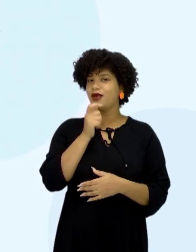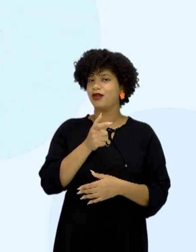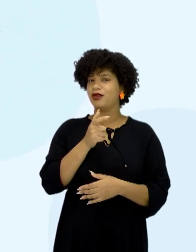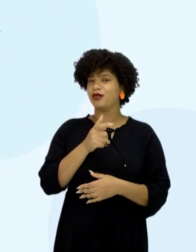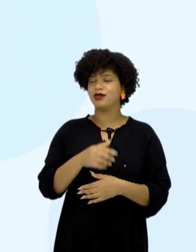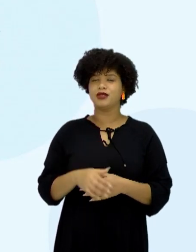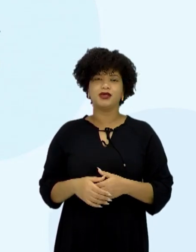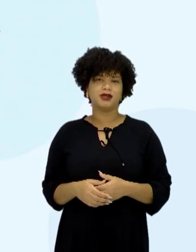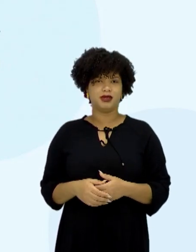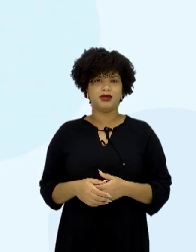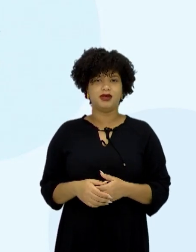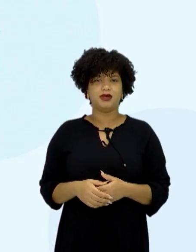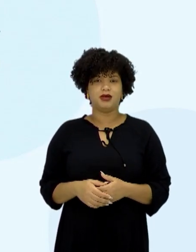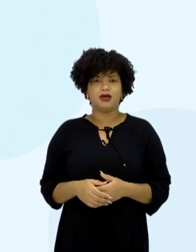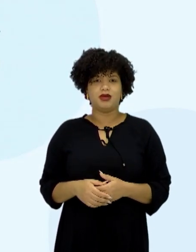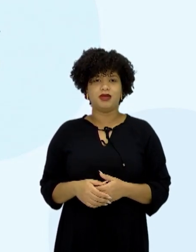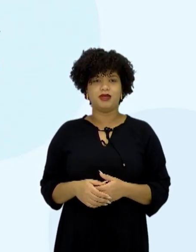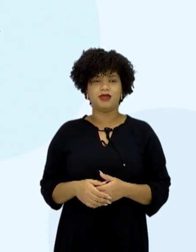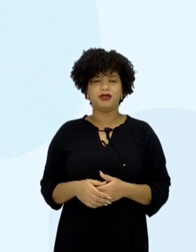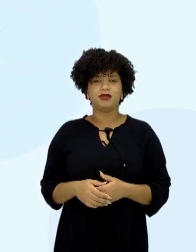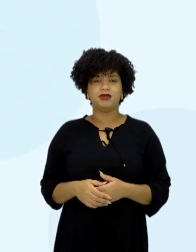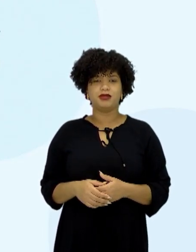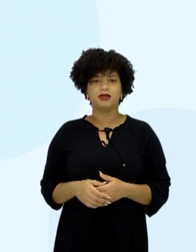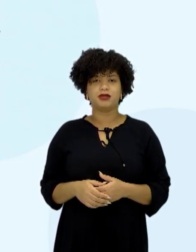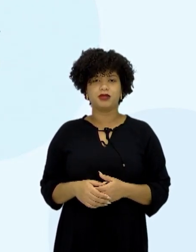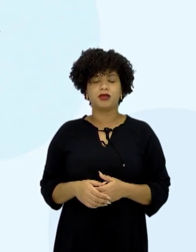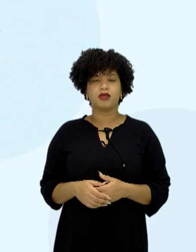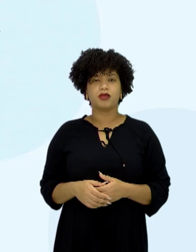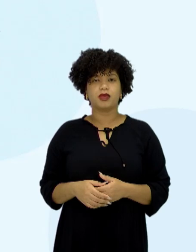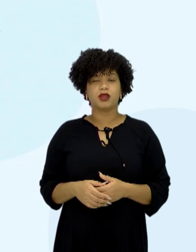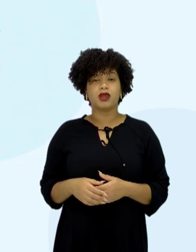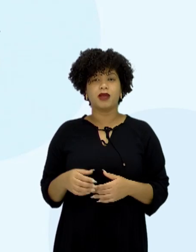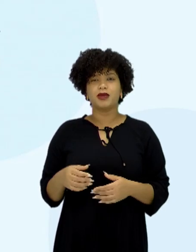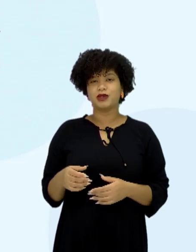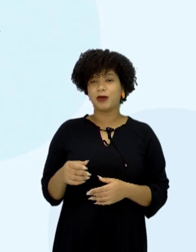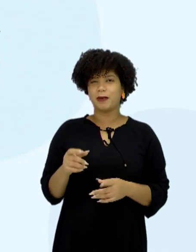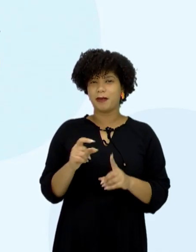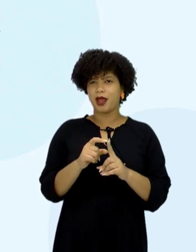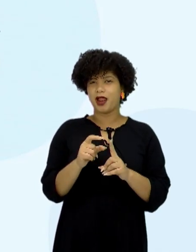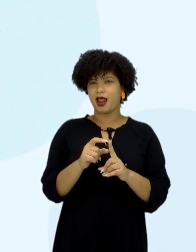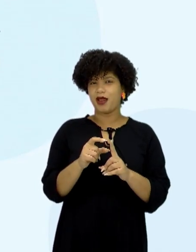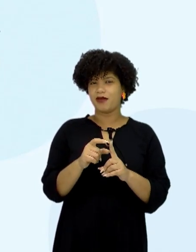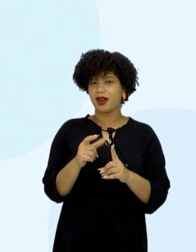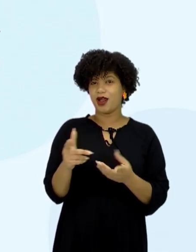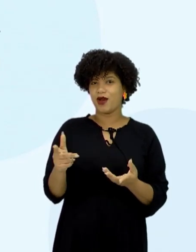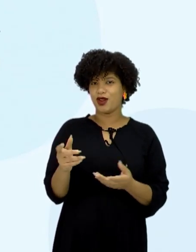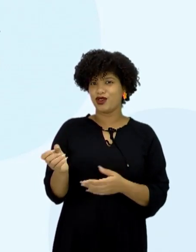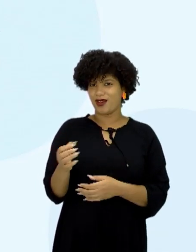gente vai parodiar, Se é possível, que a gente está inventando um novo verbo aqui, Vamos parodiar.